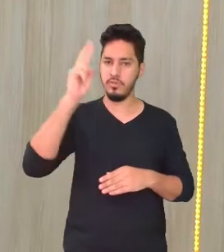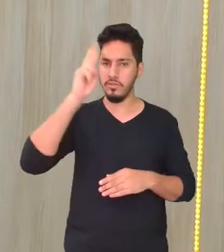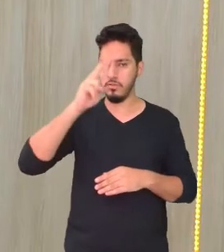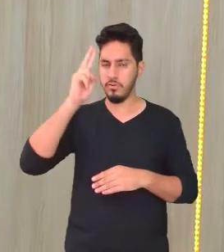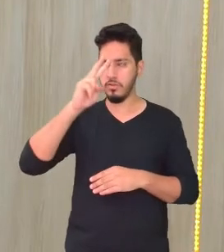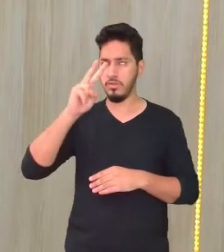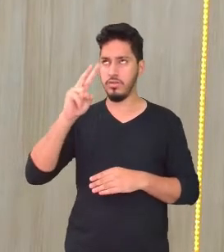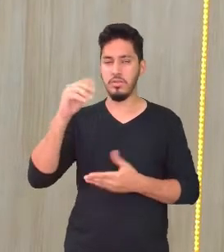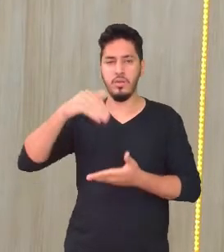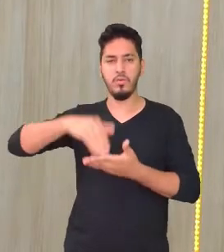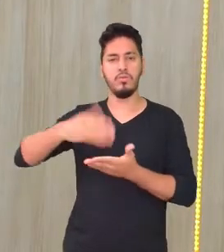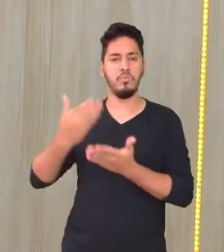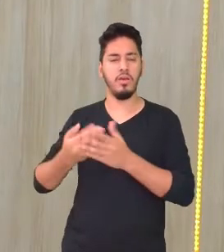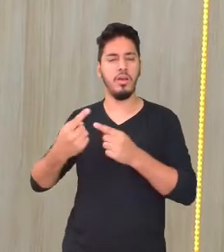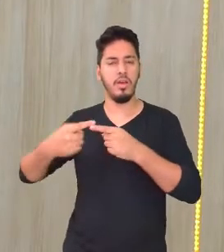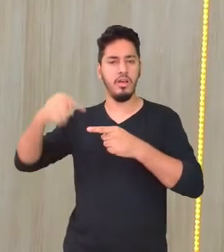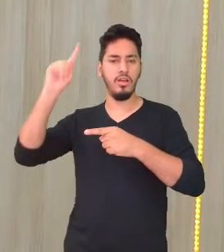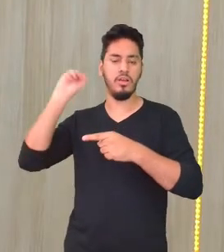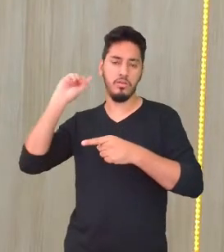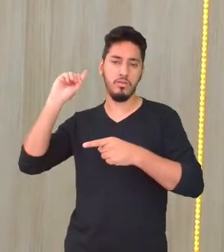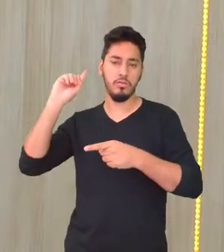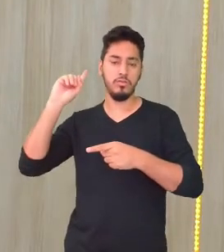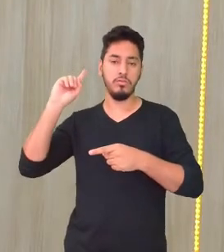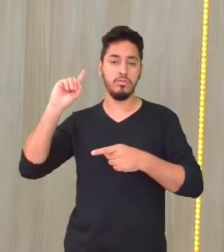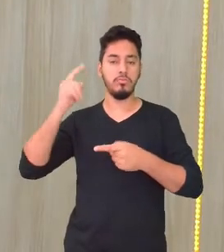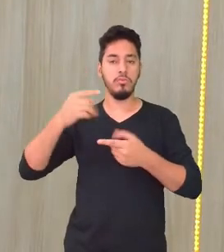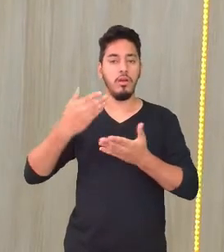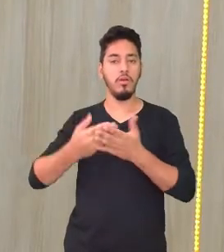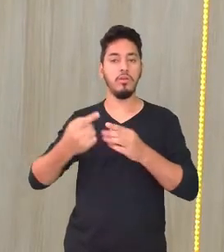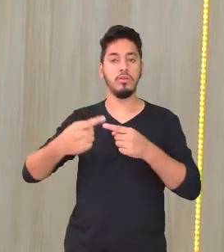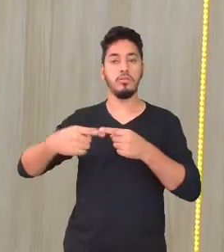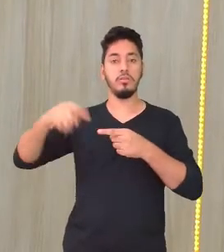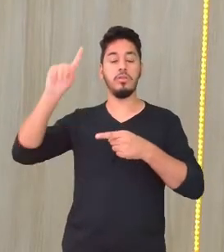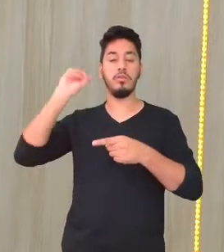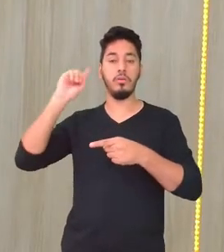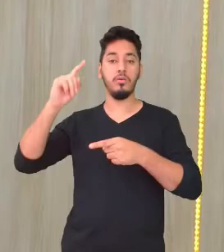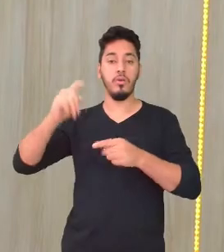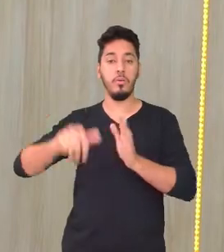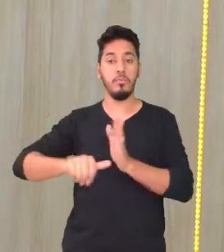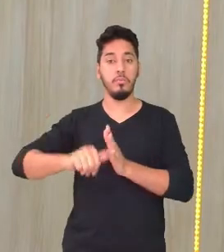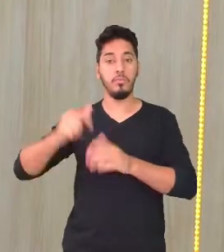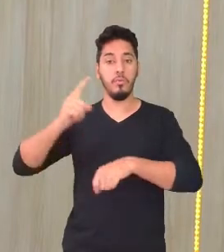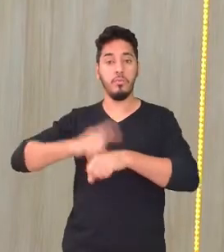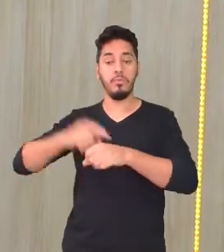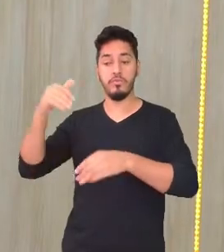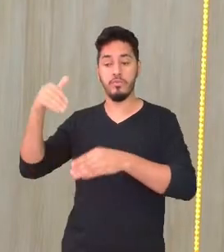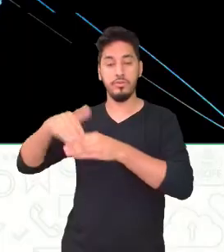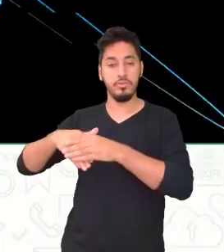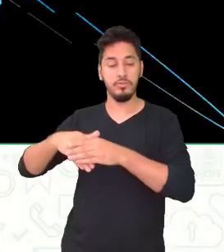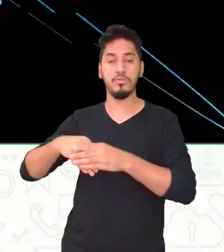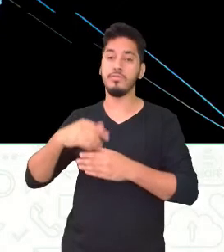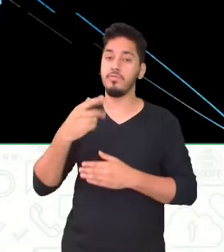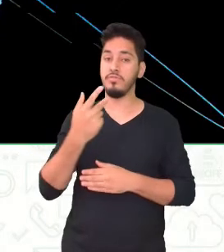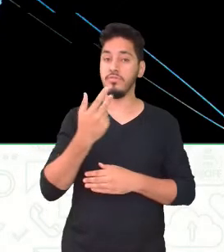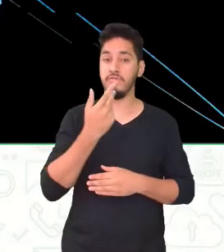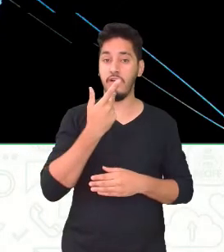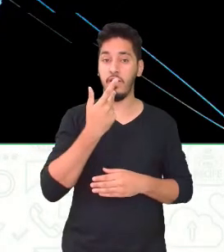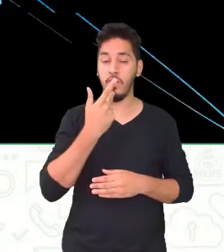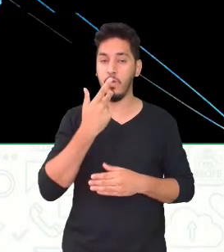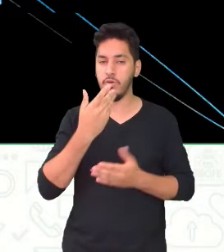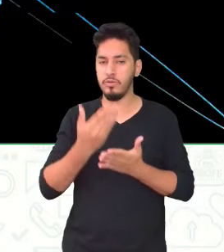na nossa última aula, a aula anterior ao primeiro turno, a gente trabalhou